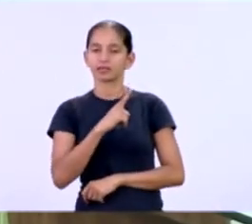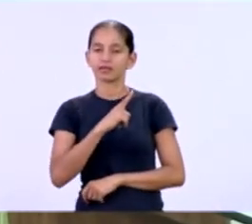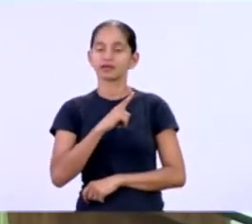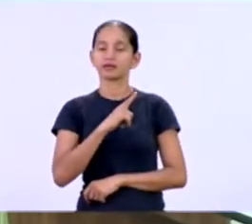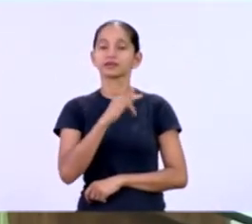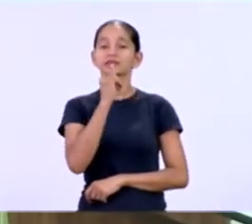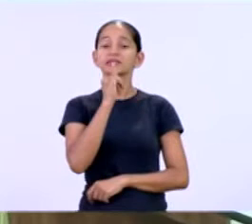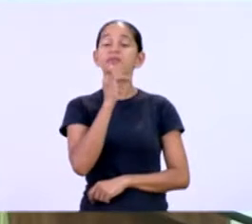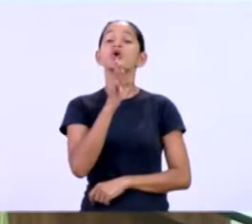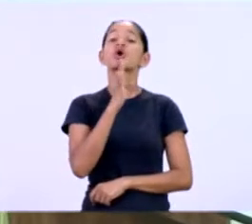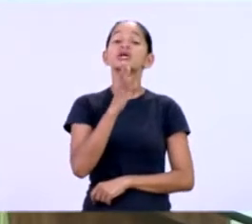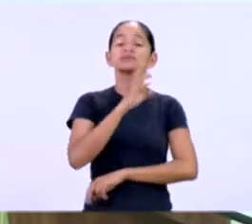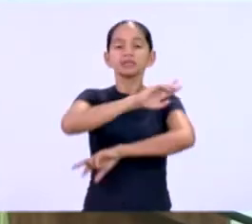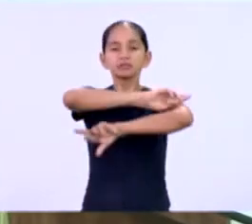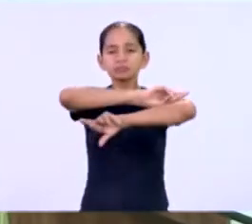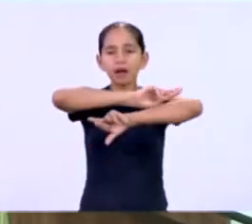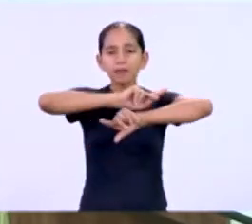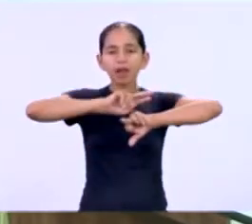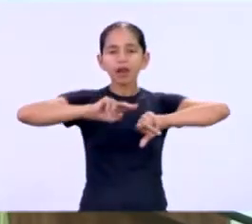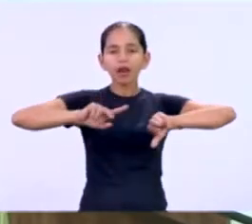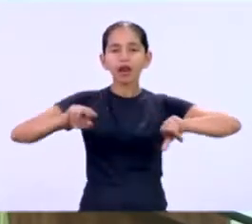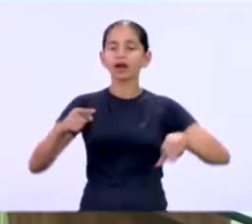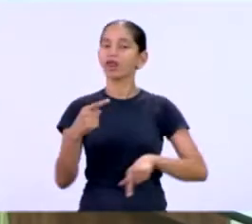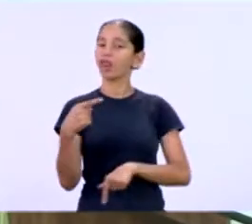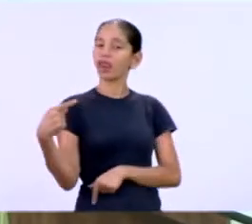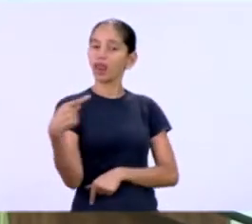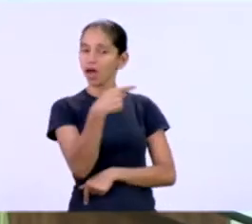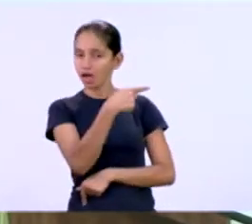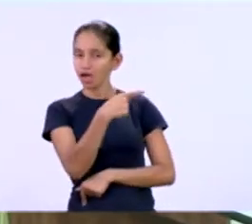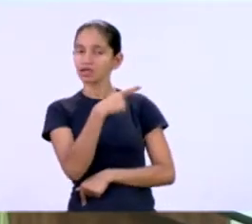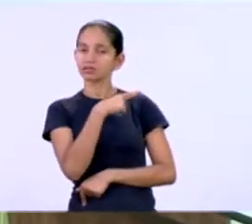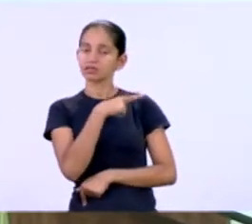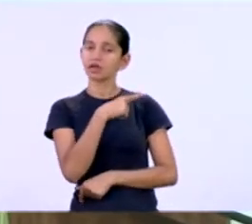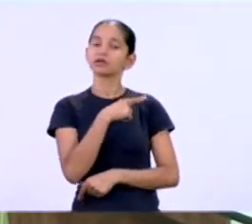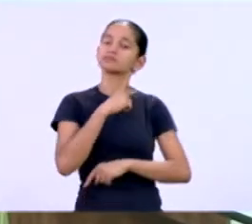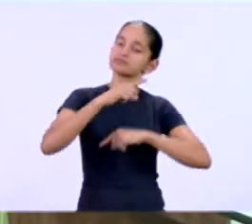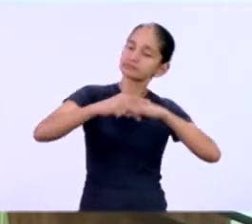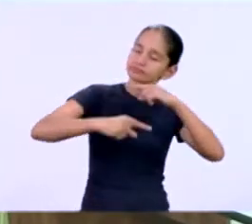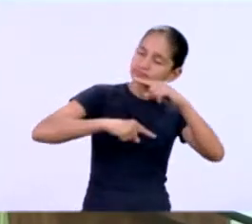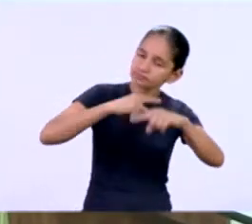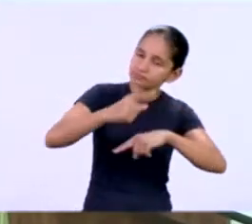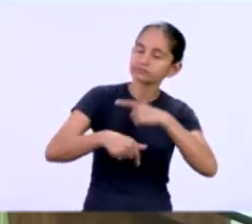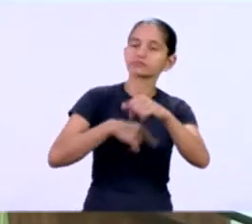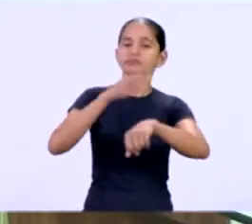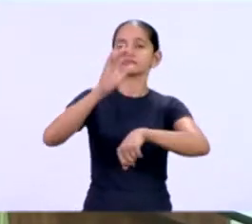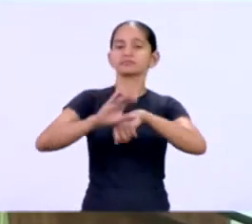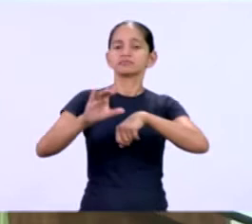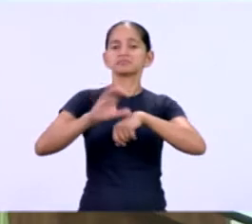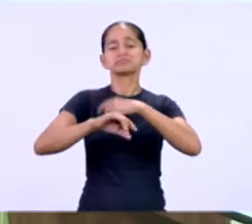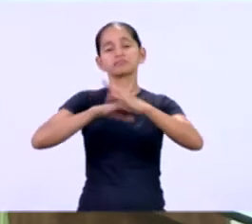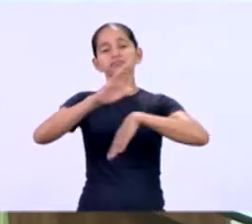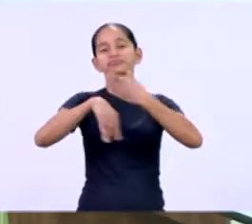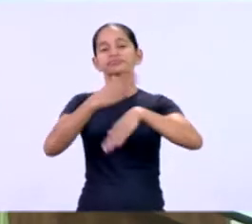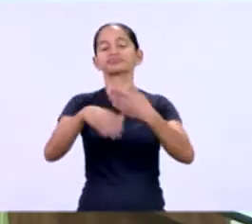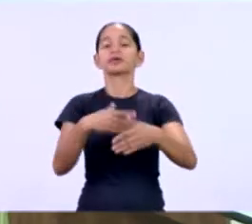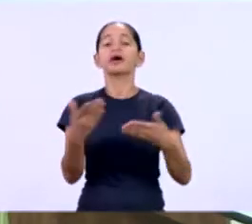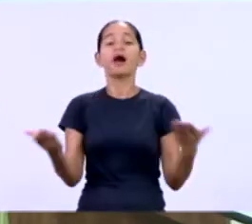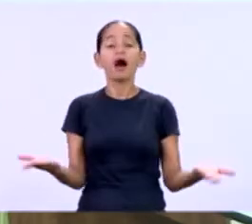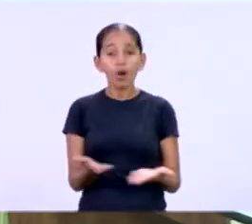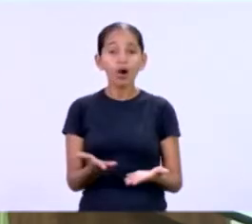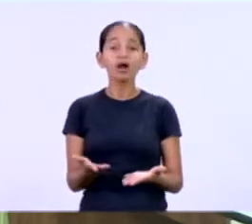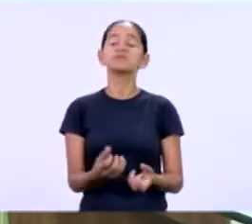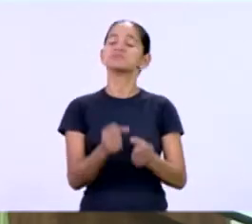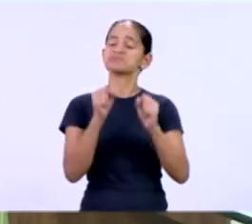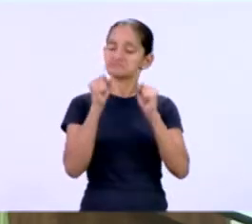esses conhecimentos de planejamento financeiro que vocês estão adquirindo aqui ao longo de todo o nosso curso podem muito bem e devem,